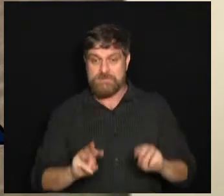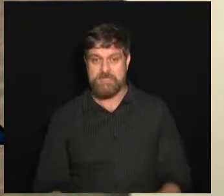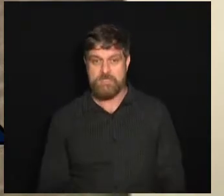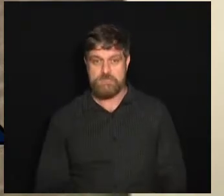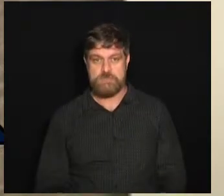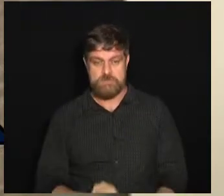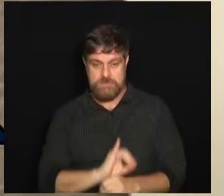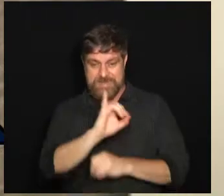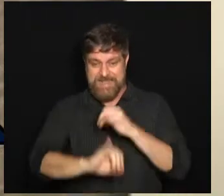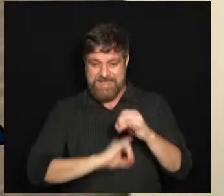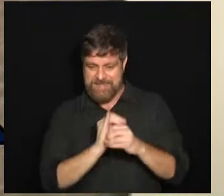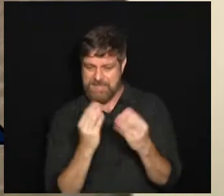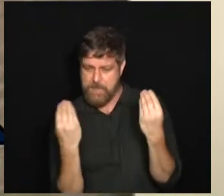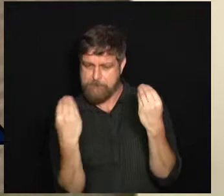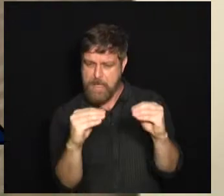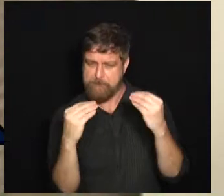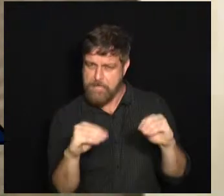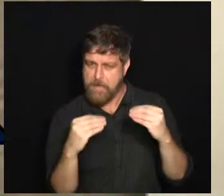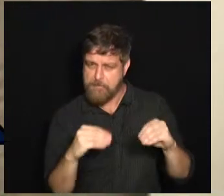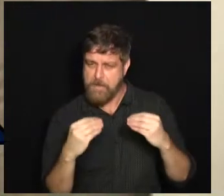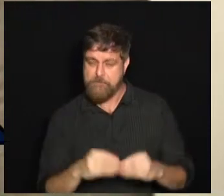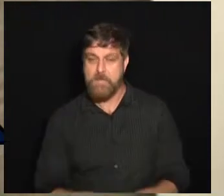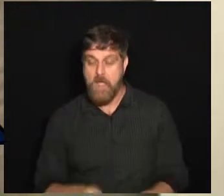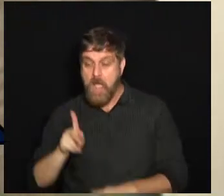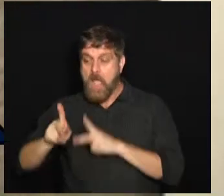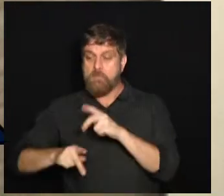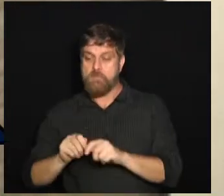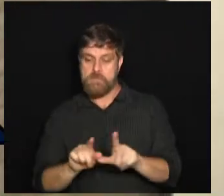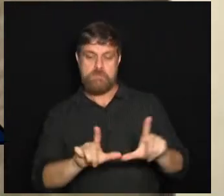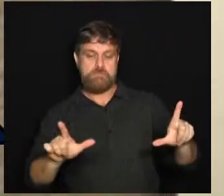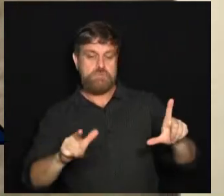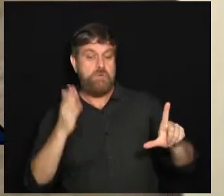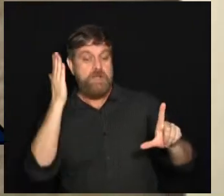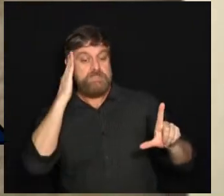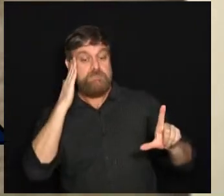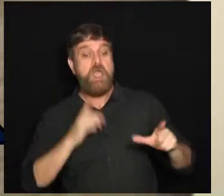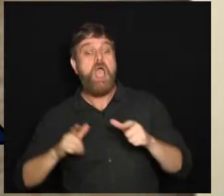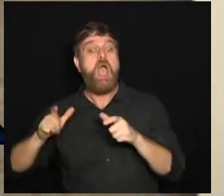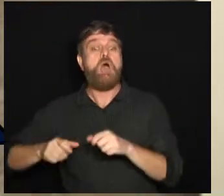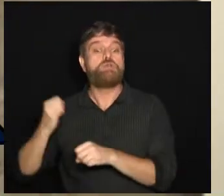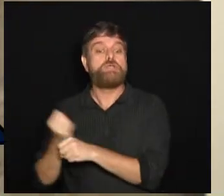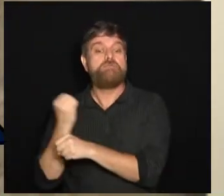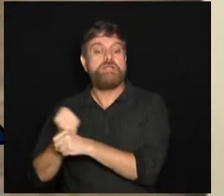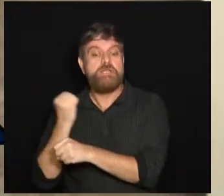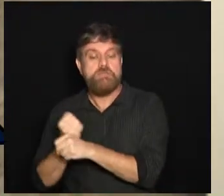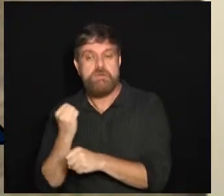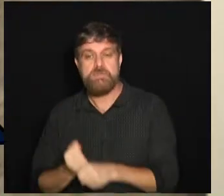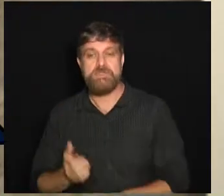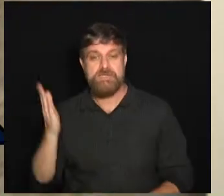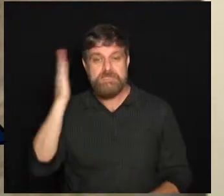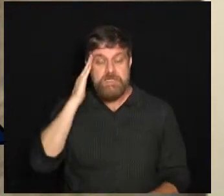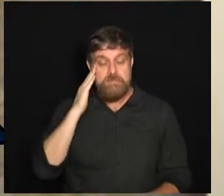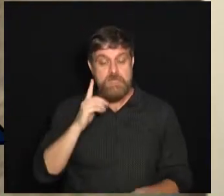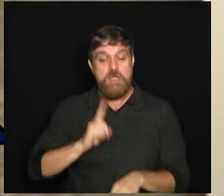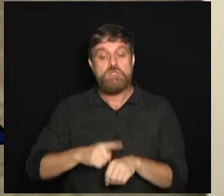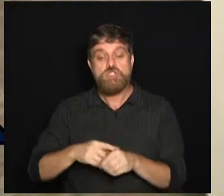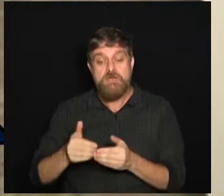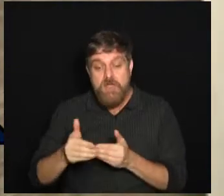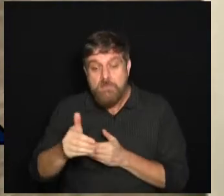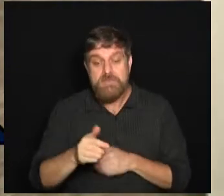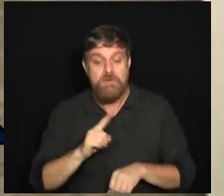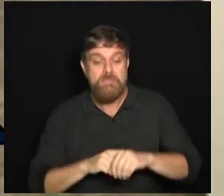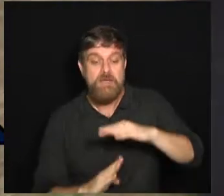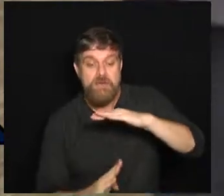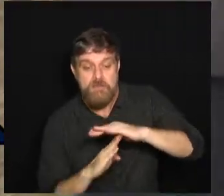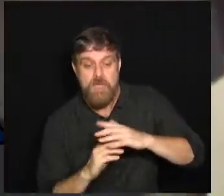um lugar de fácil acesso à população, para que ela possa saber qual será a obra, para ela possa saber o início da obra, o término da obra,